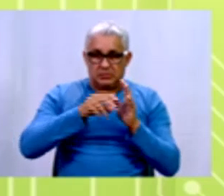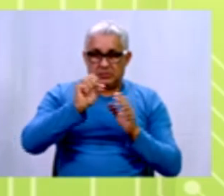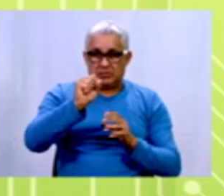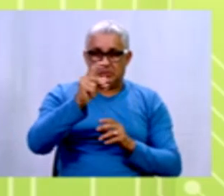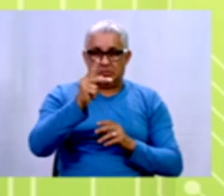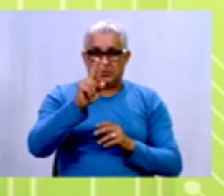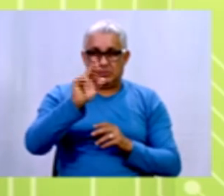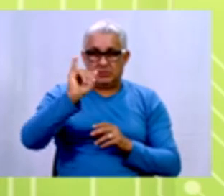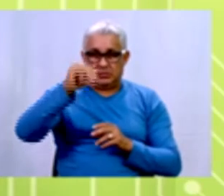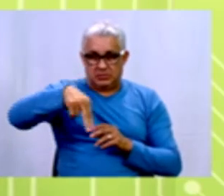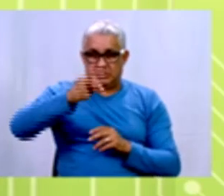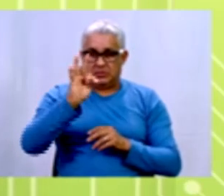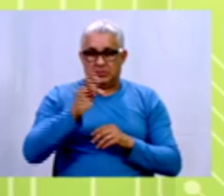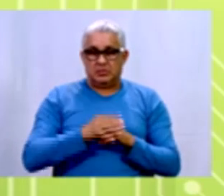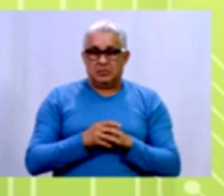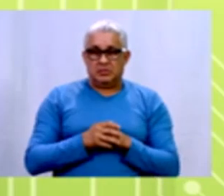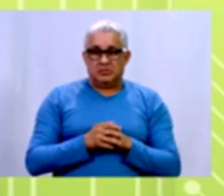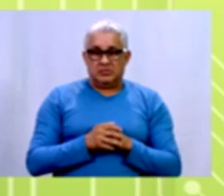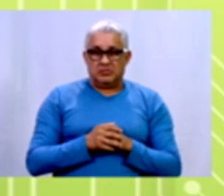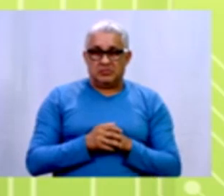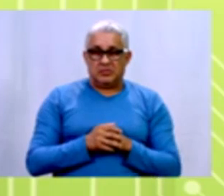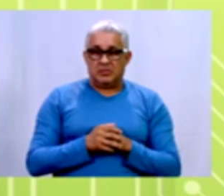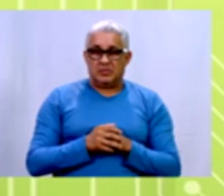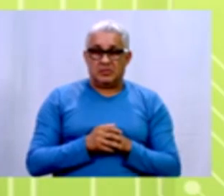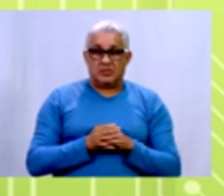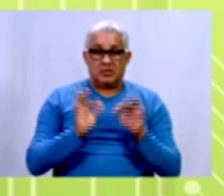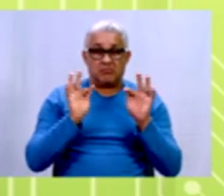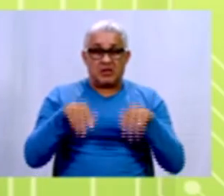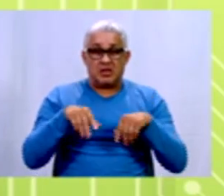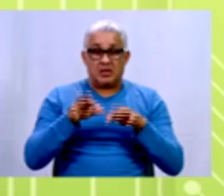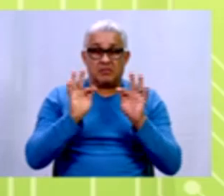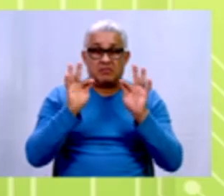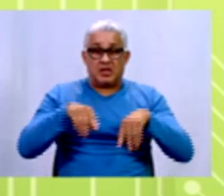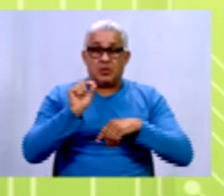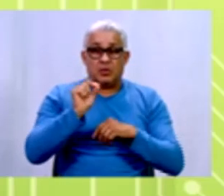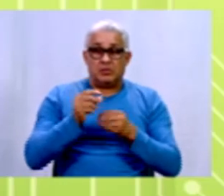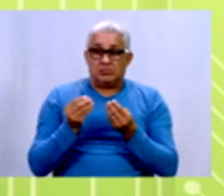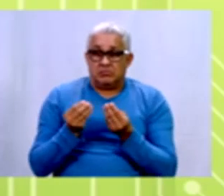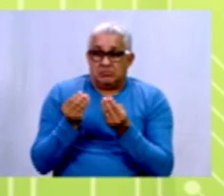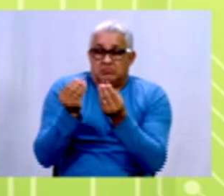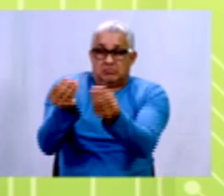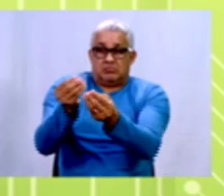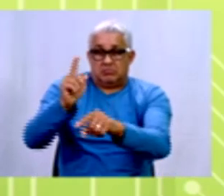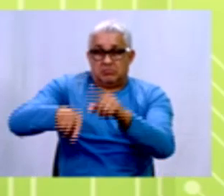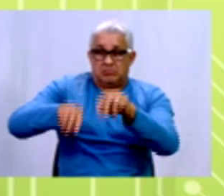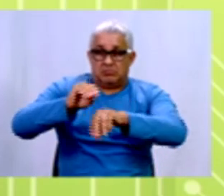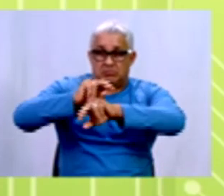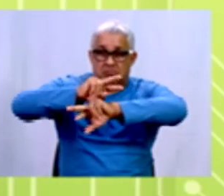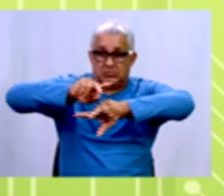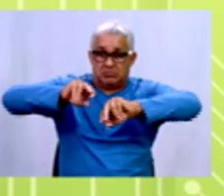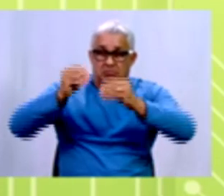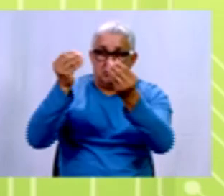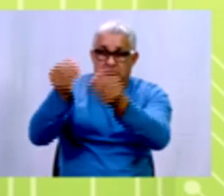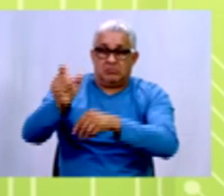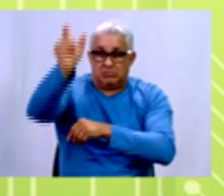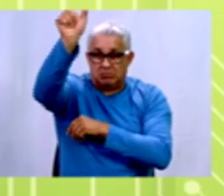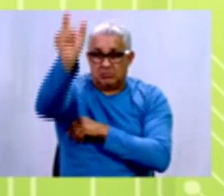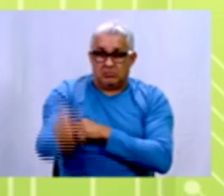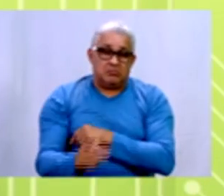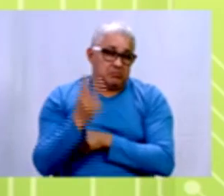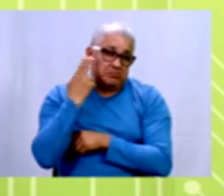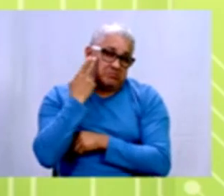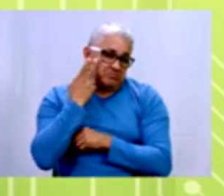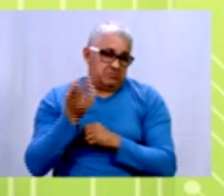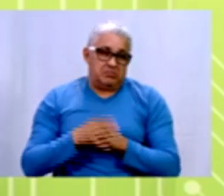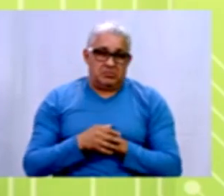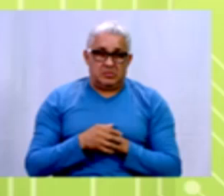sprint, né? No final dele seria entregue então um produto. Normalmente,